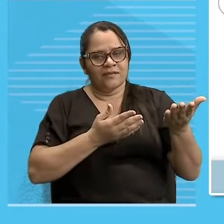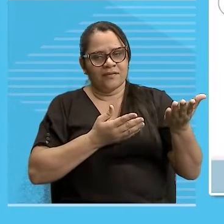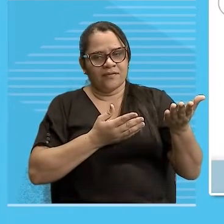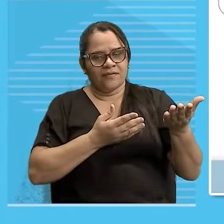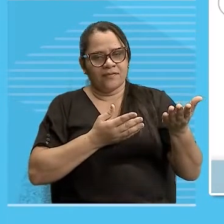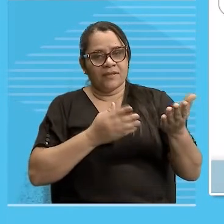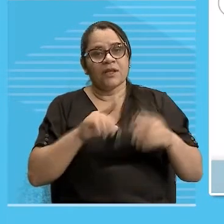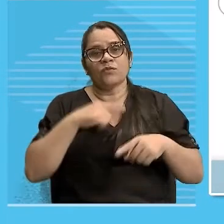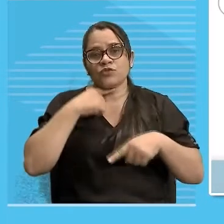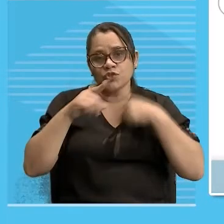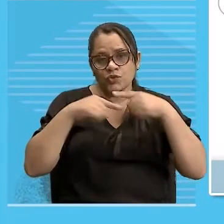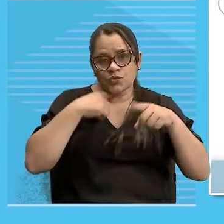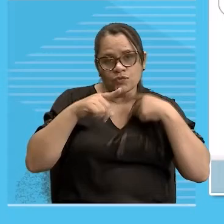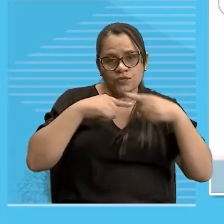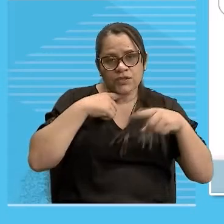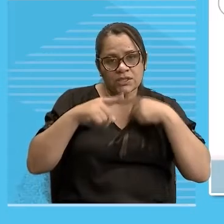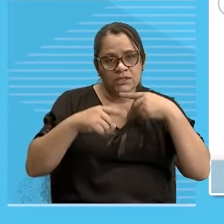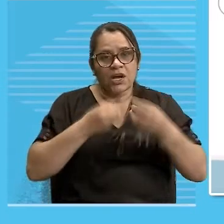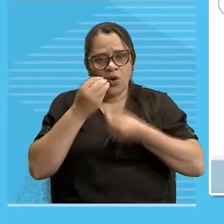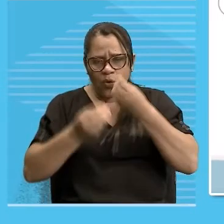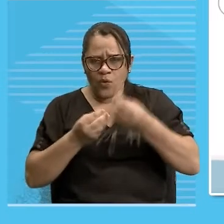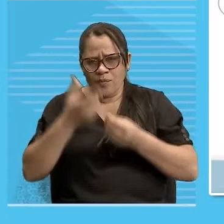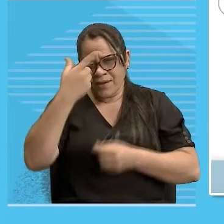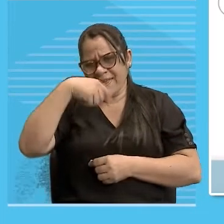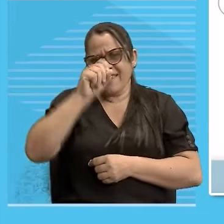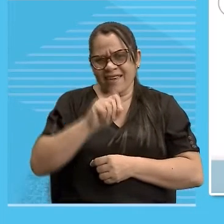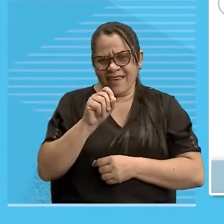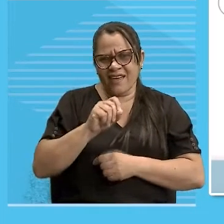Ah, dúvida. Hã? Quem? Quê?